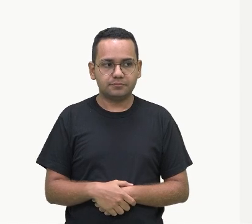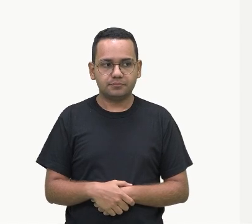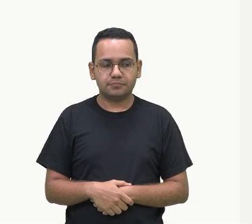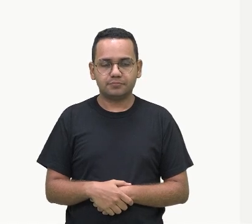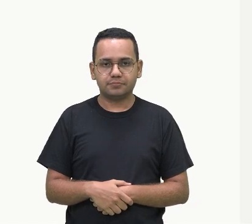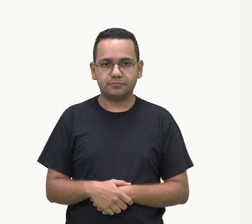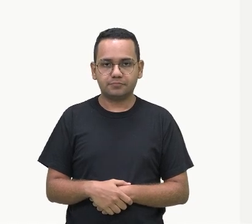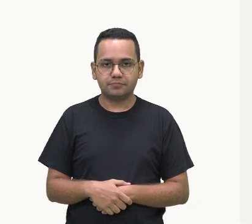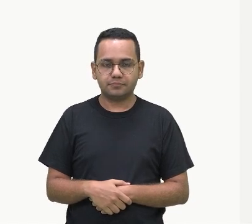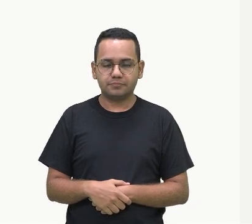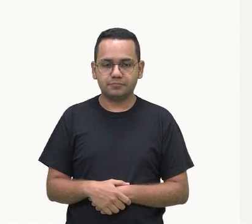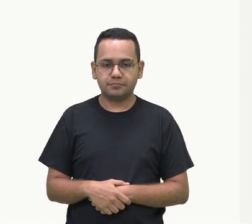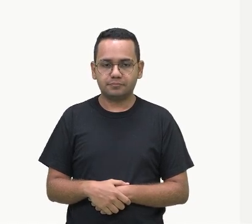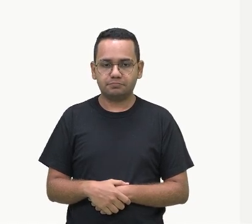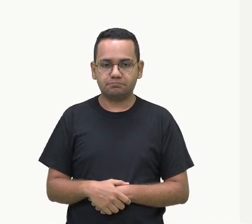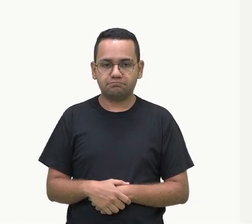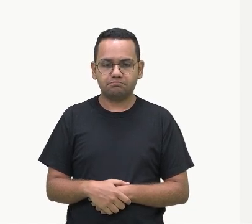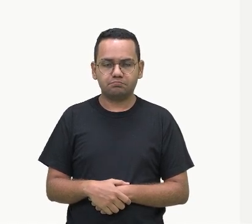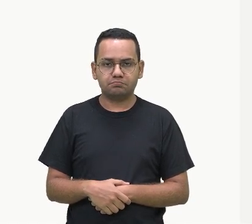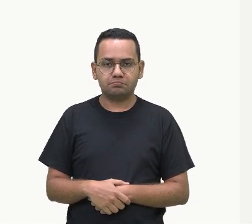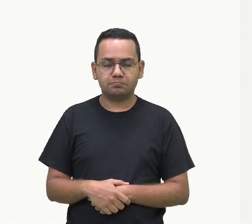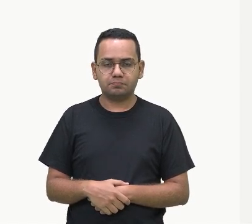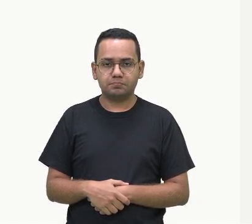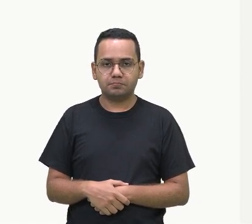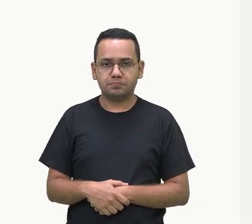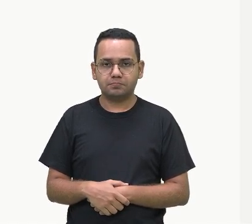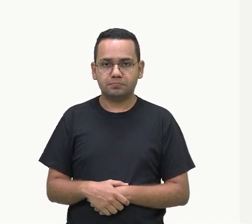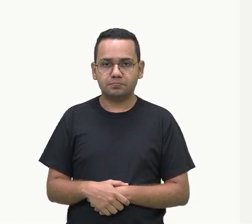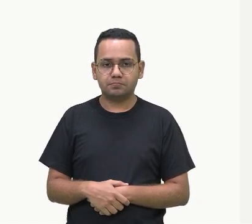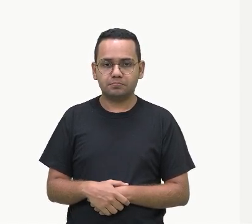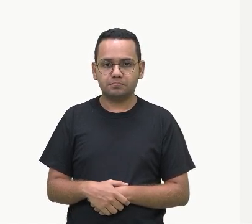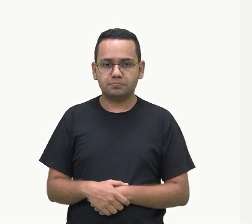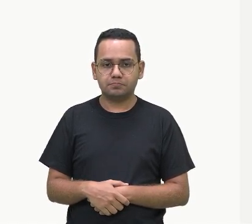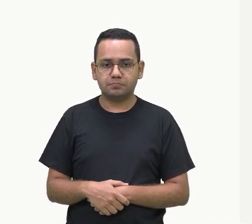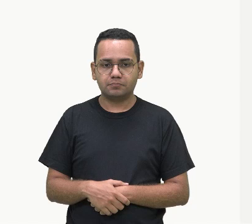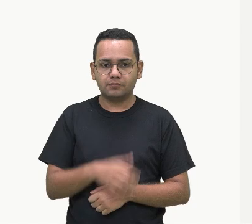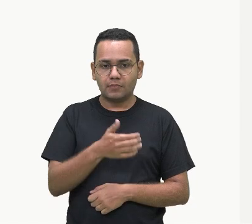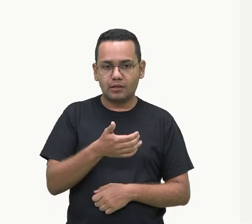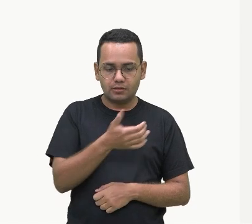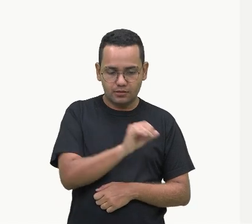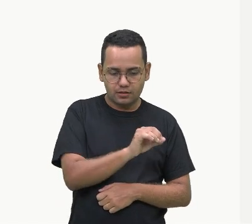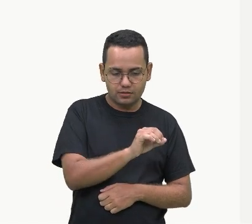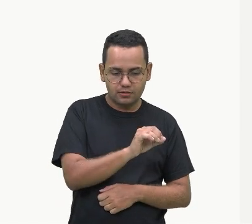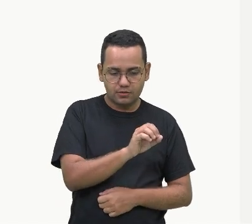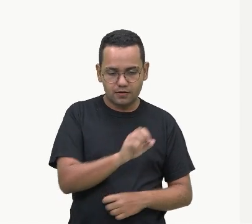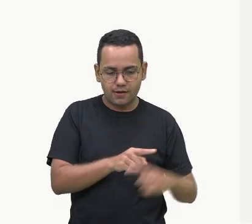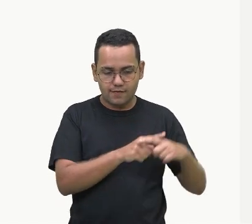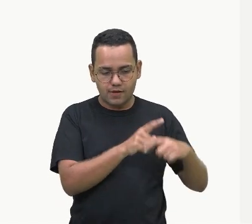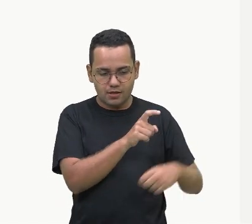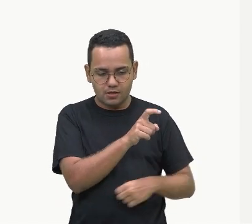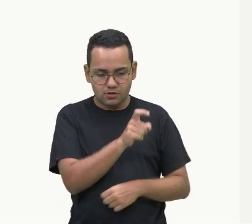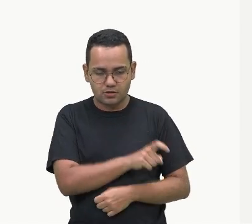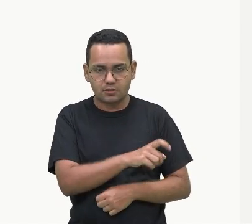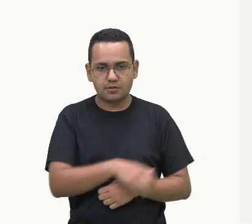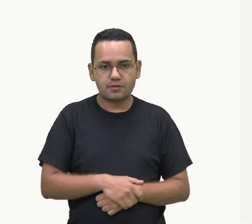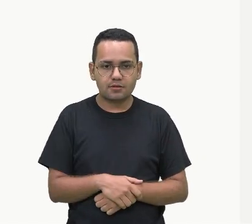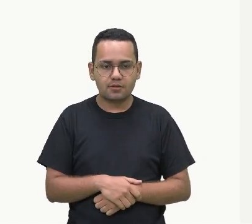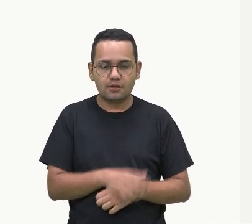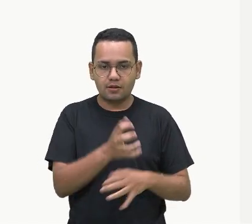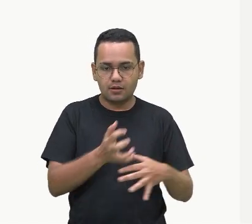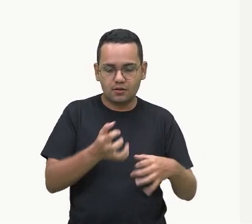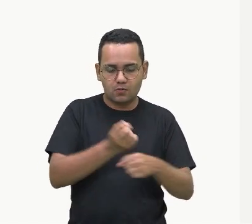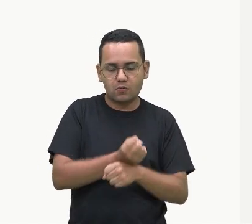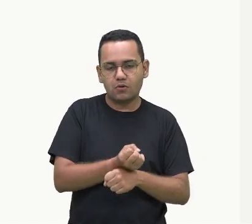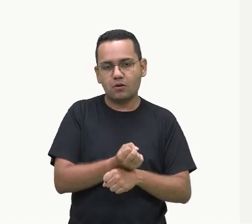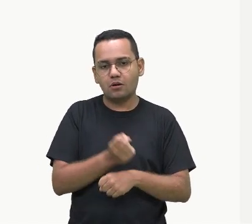Tá bom? E aí, agora, o que eu vou fazer? Ó? Se o meu 10 está multiplicando o x, né? E